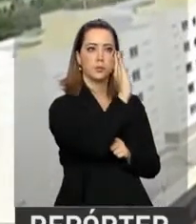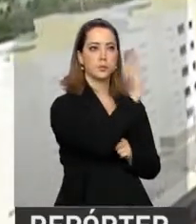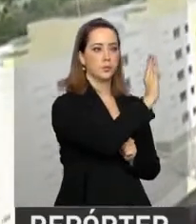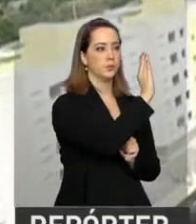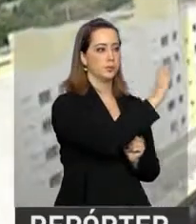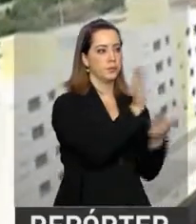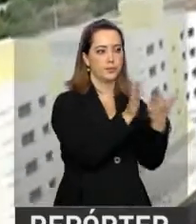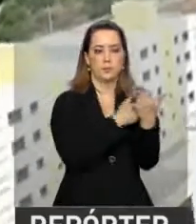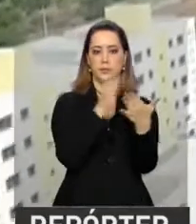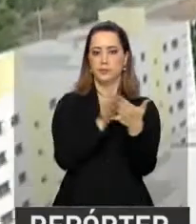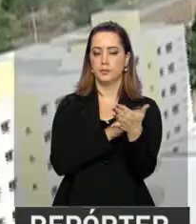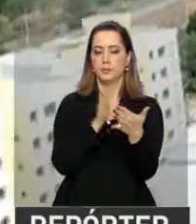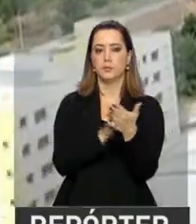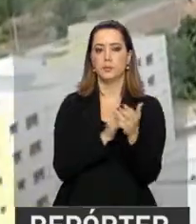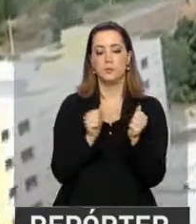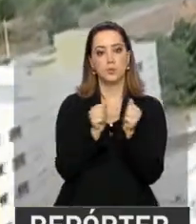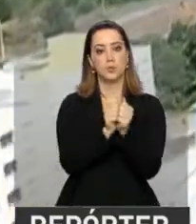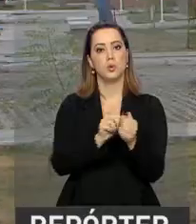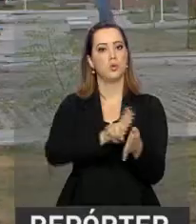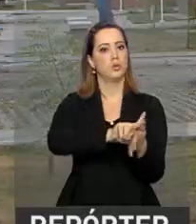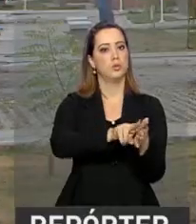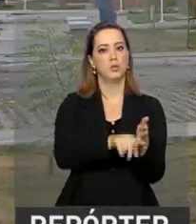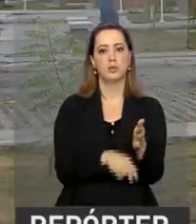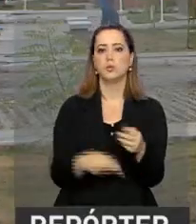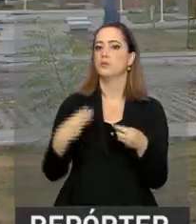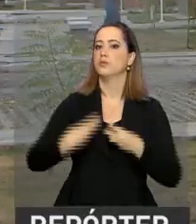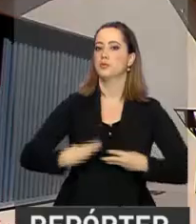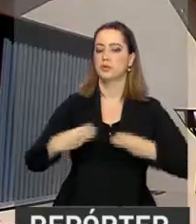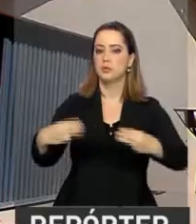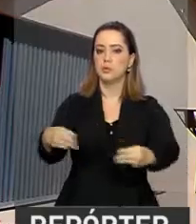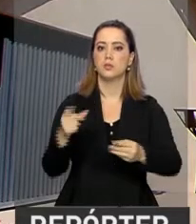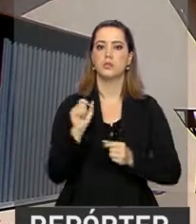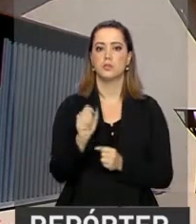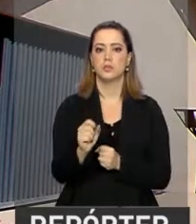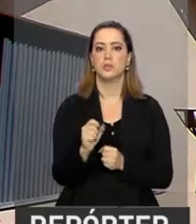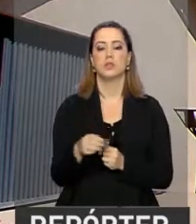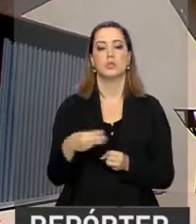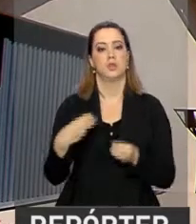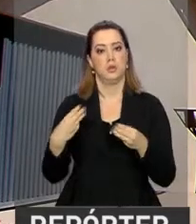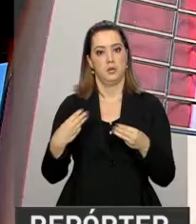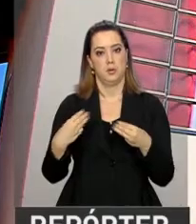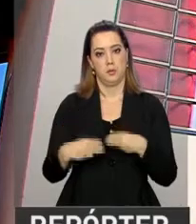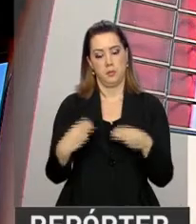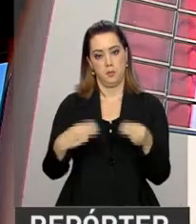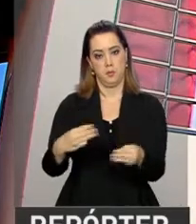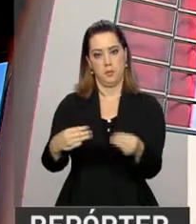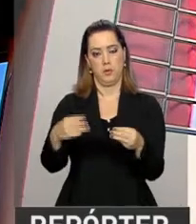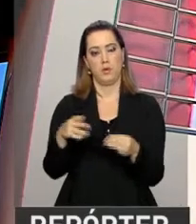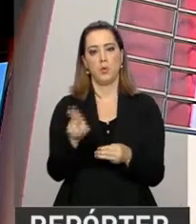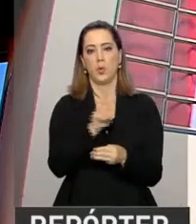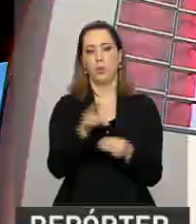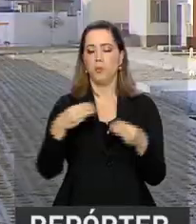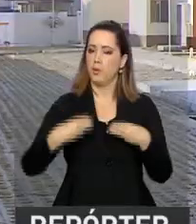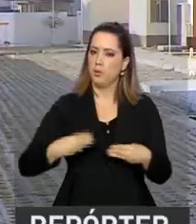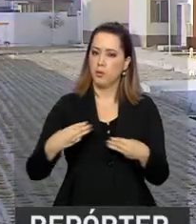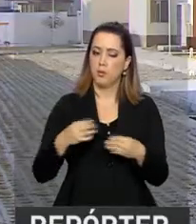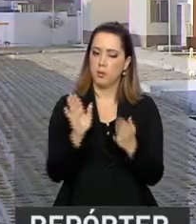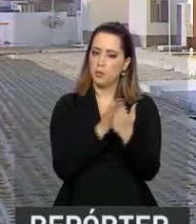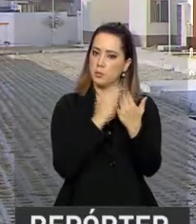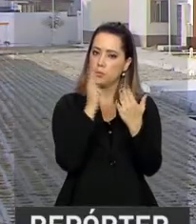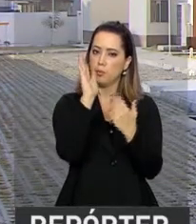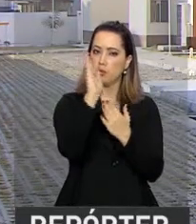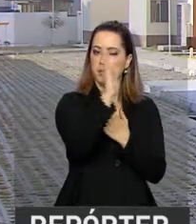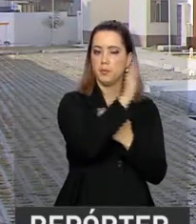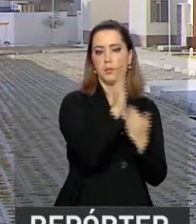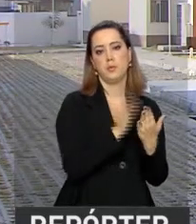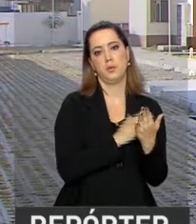Ministérios da Cultura, Cidades e Educação. E tem como base o programa Bibliotecas do Amanhã, que existe no Rio de Janeiro. A ideia